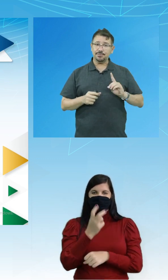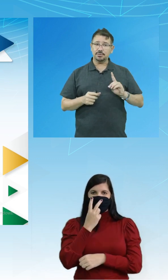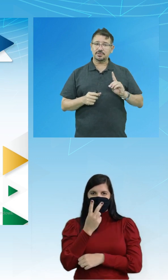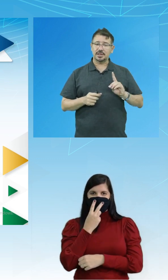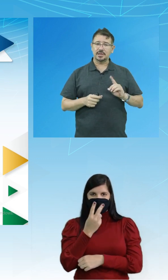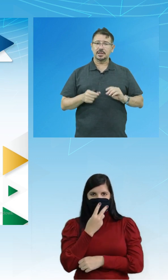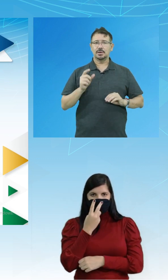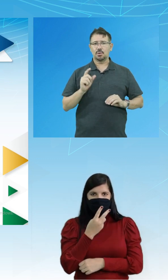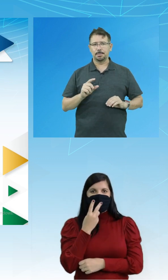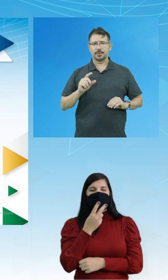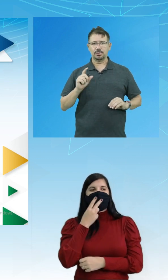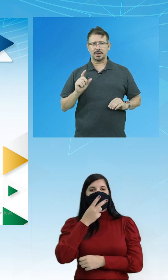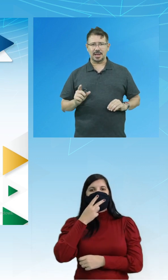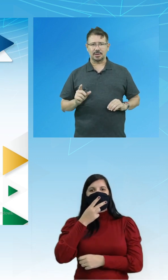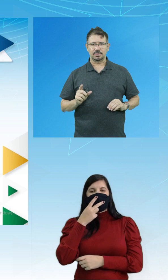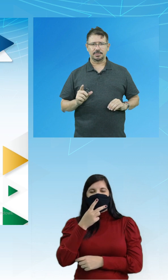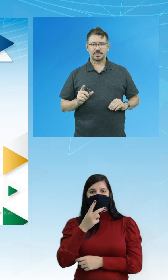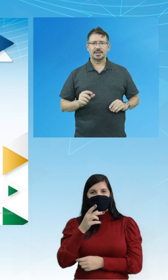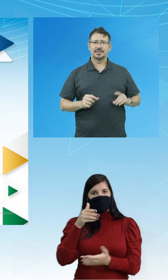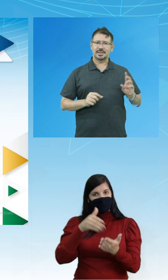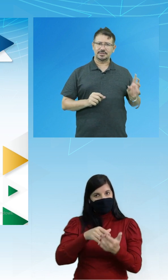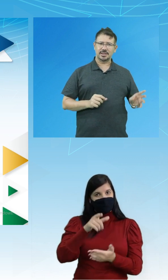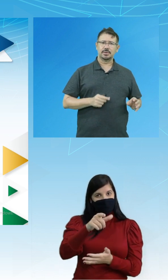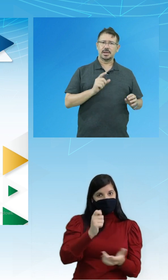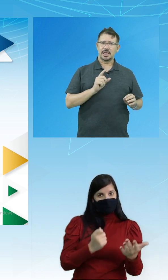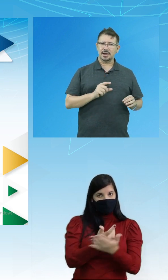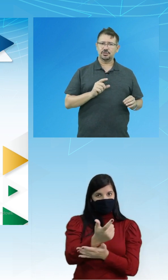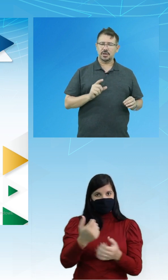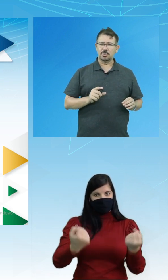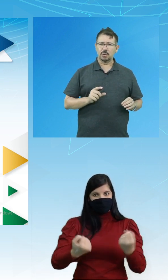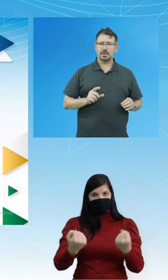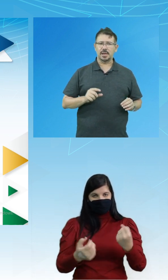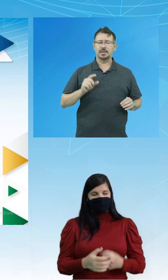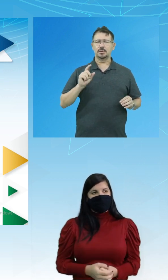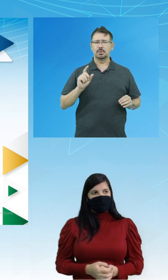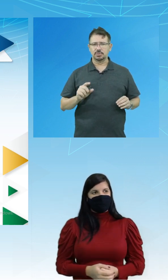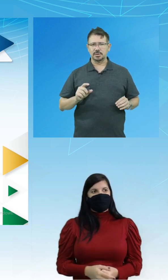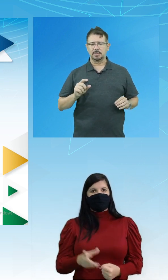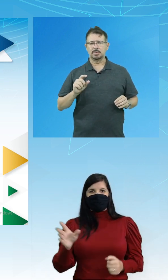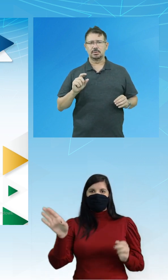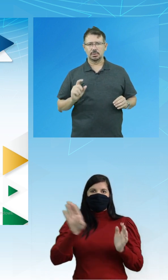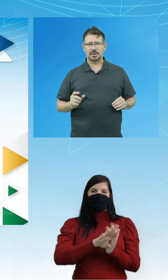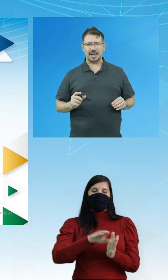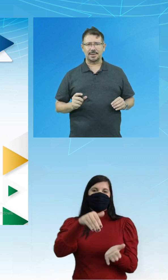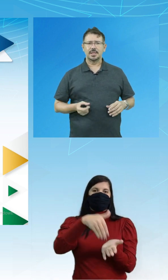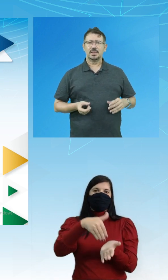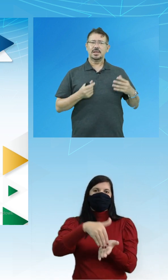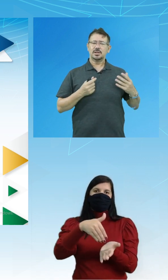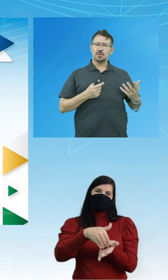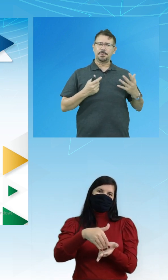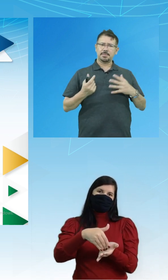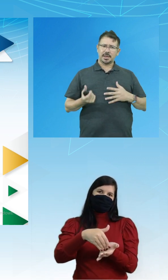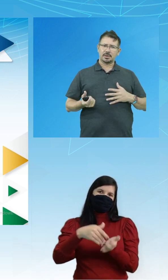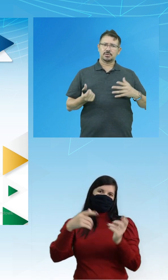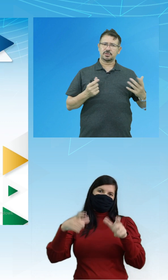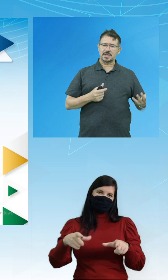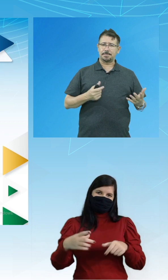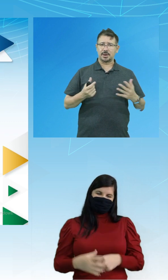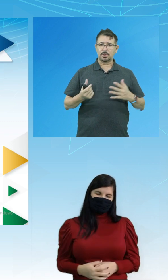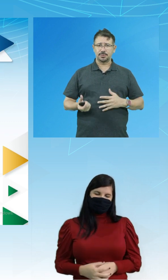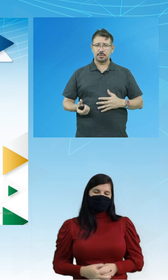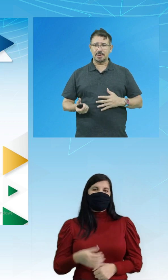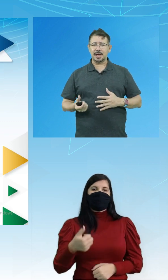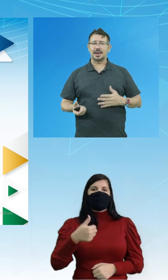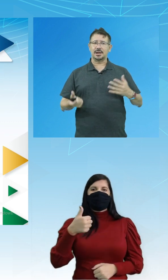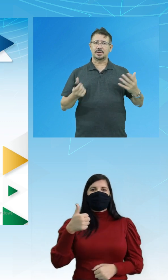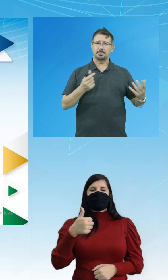até você comprou um carro. Terceiro, ele chegou em último lugar. No primeiro, José parou